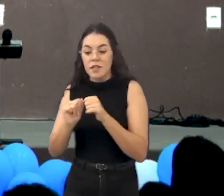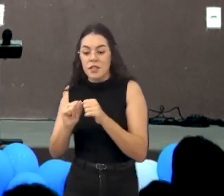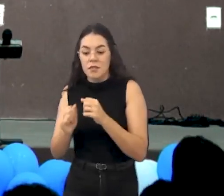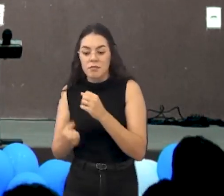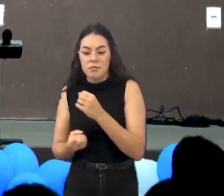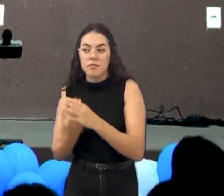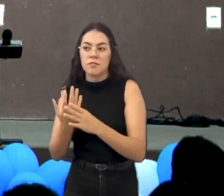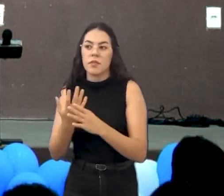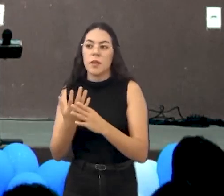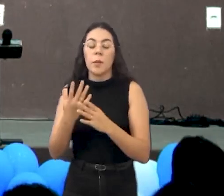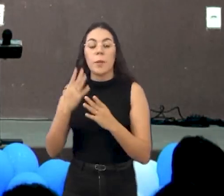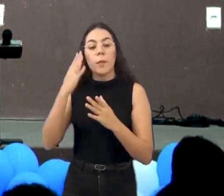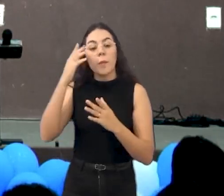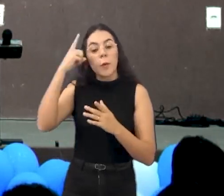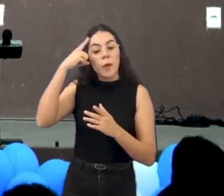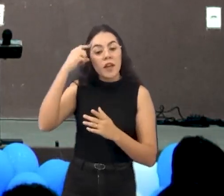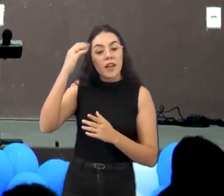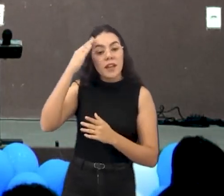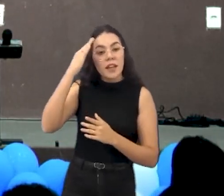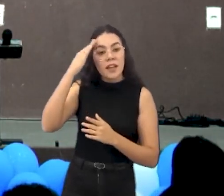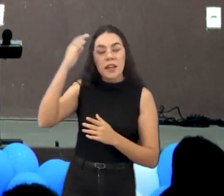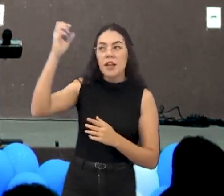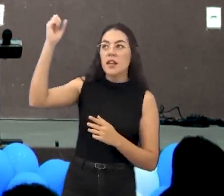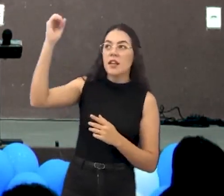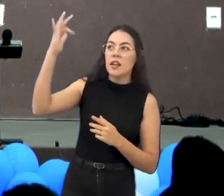Porque ele compreende que a graça do Senhor opera.